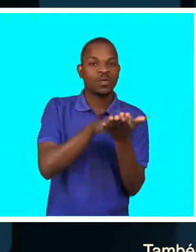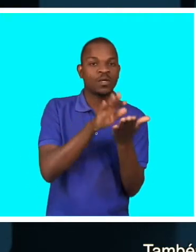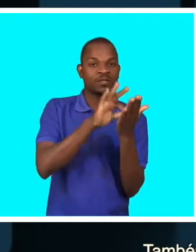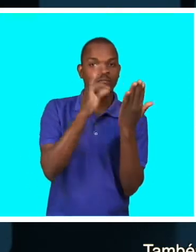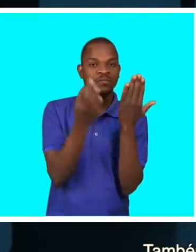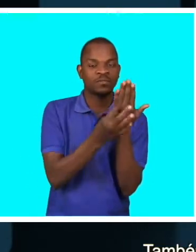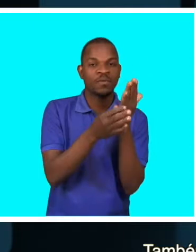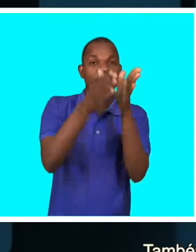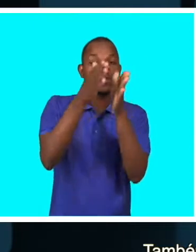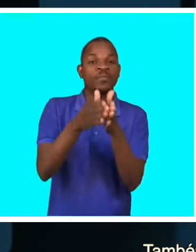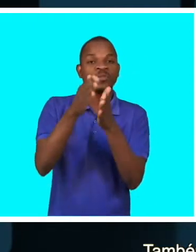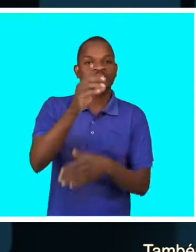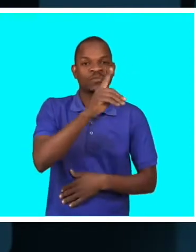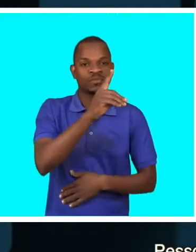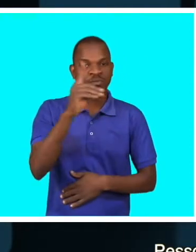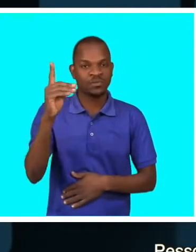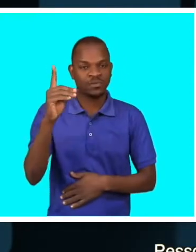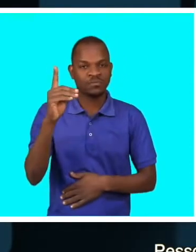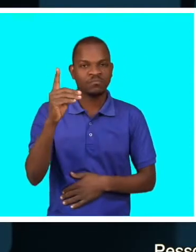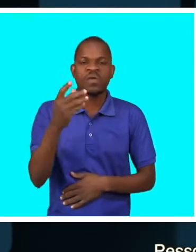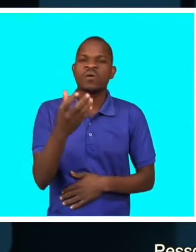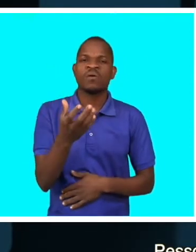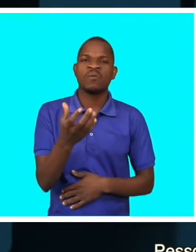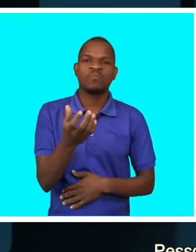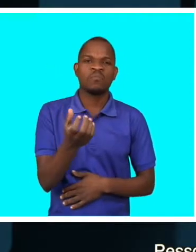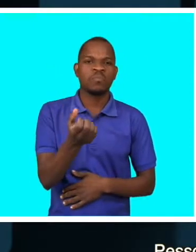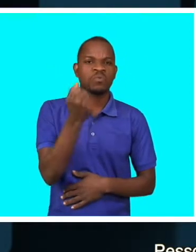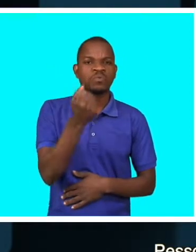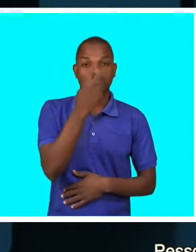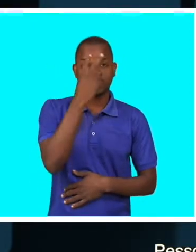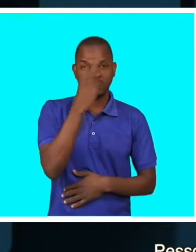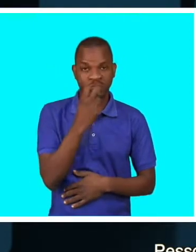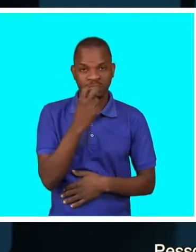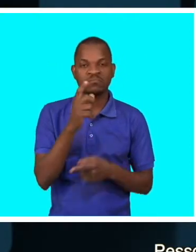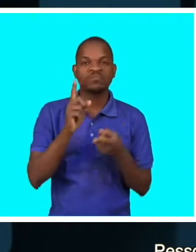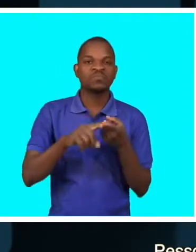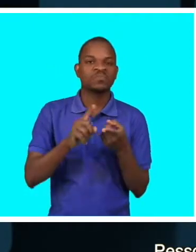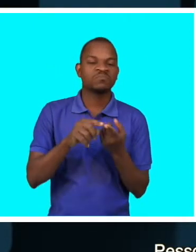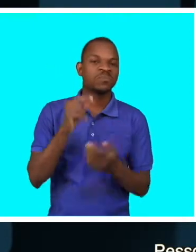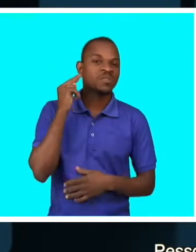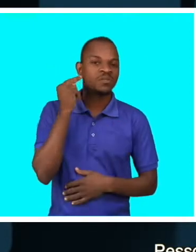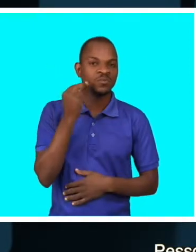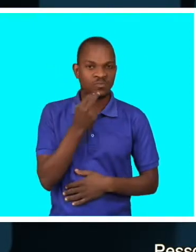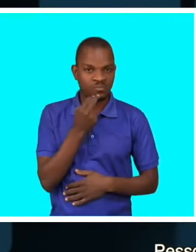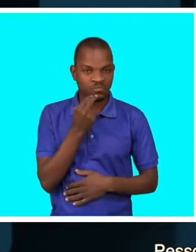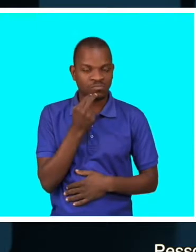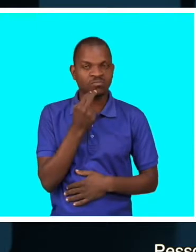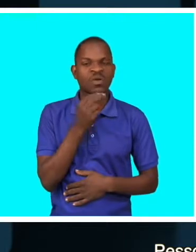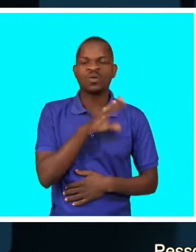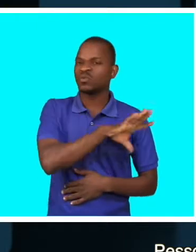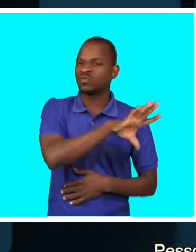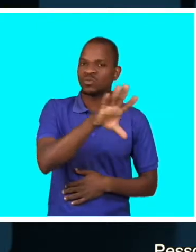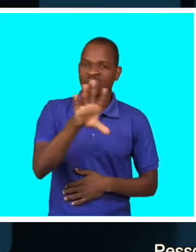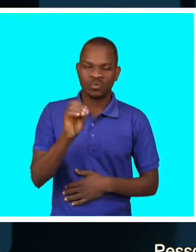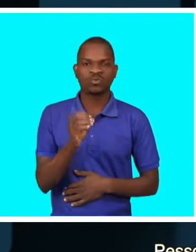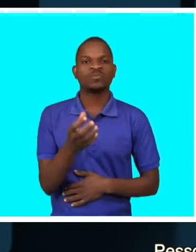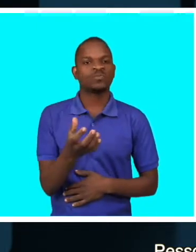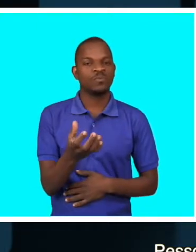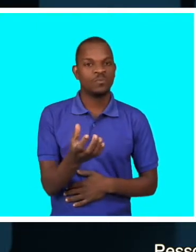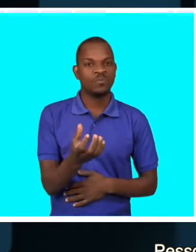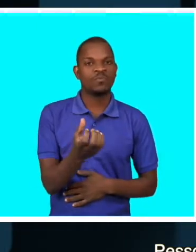Modefa pessoas com deficiência, sim. Tanto visual, auditiva,